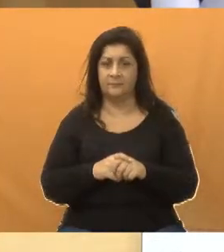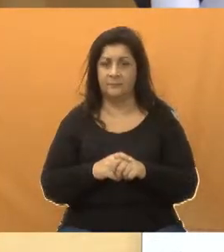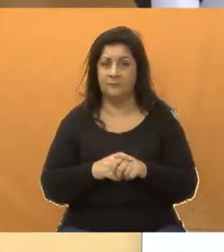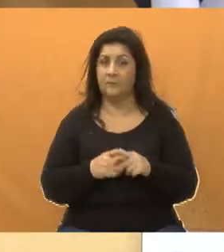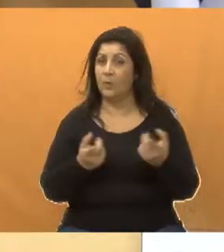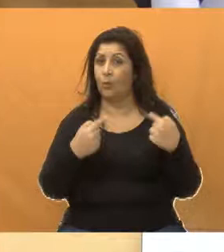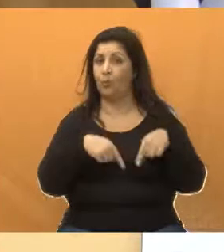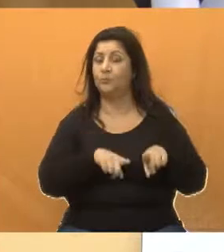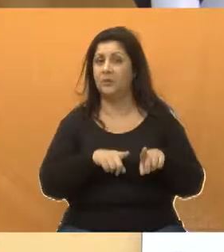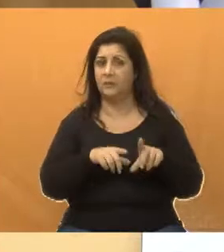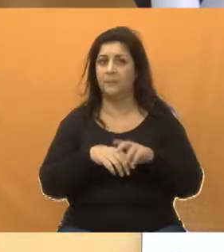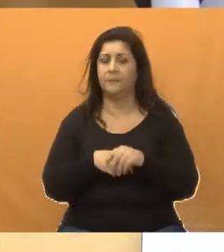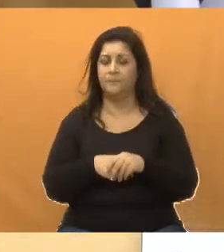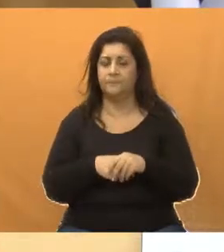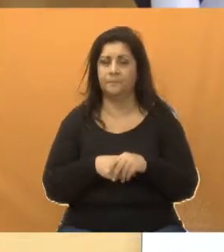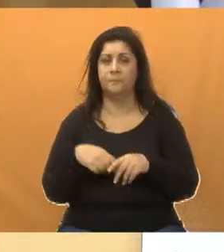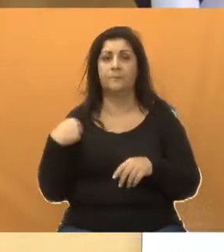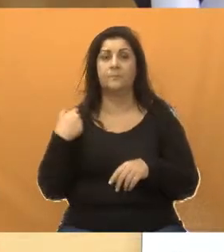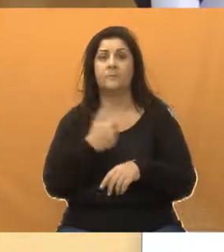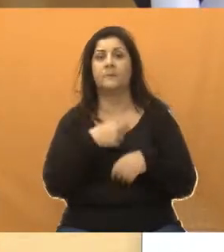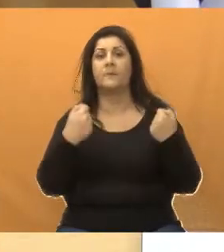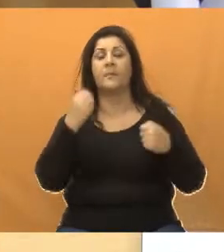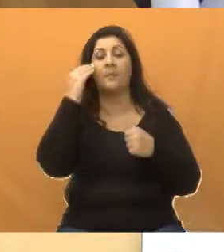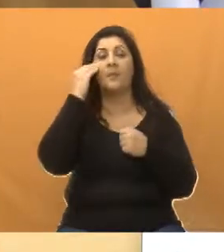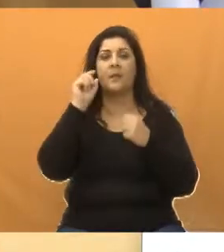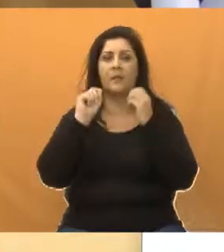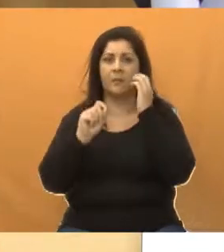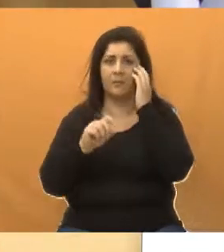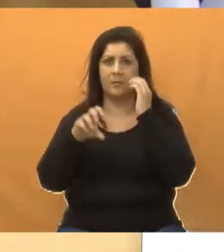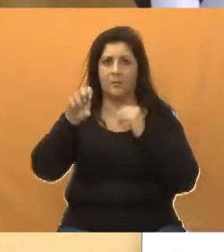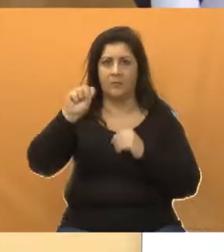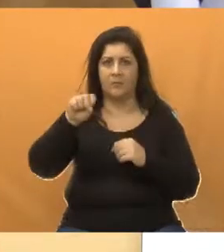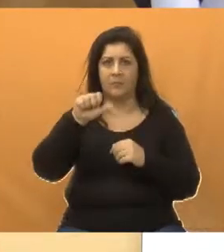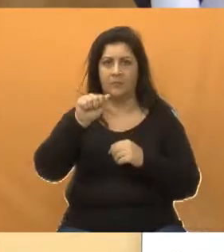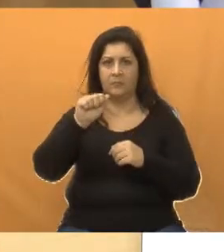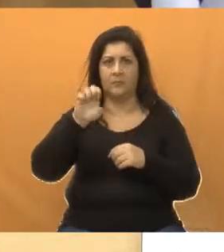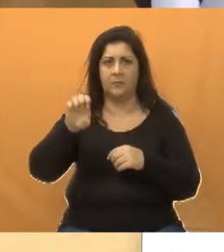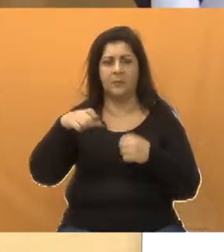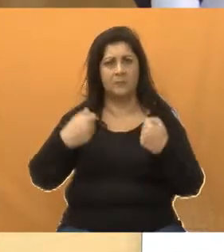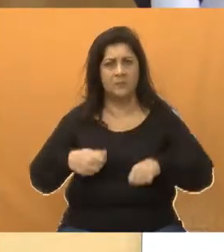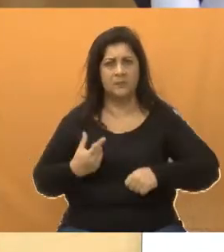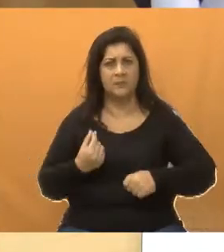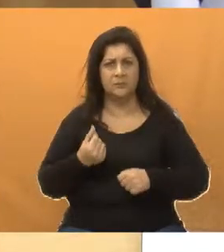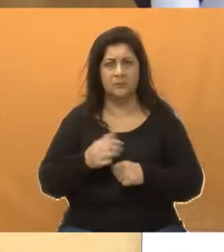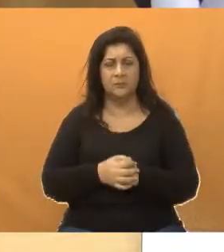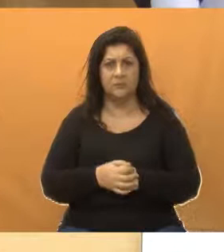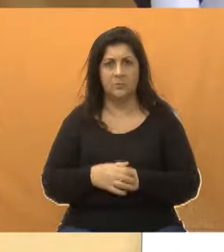pelo contrário, o que nós precisamos entender aqui é que o SAI precisa de receita